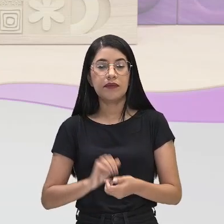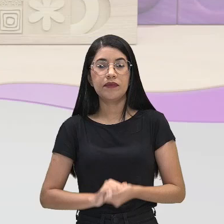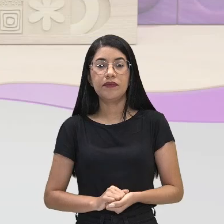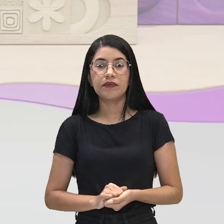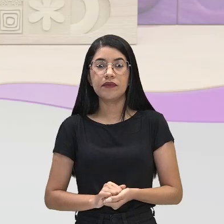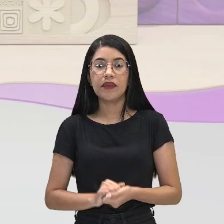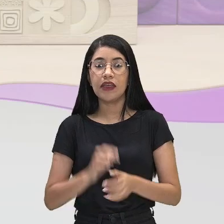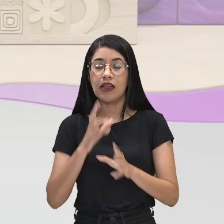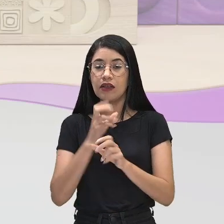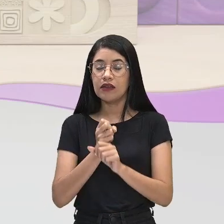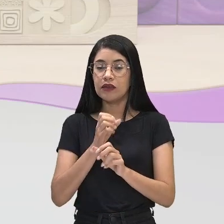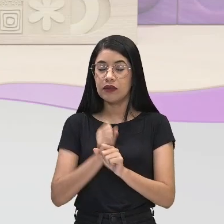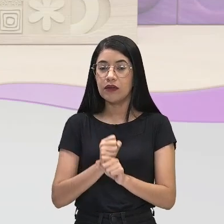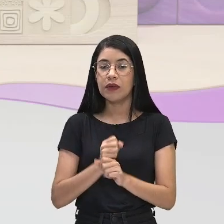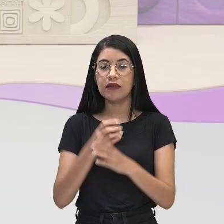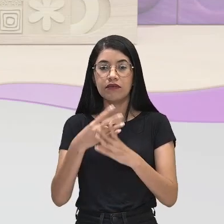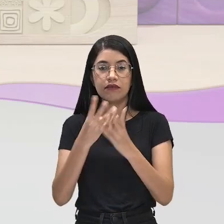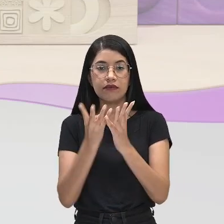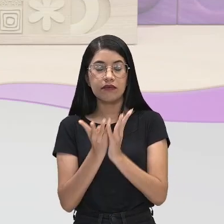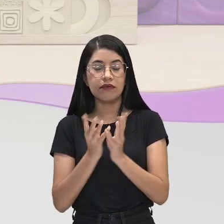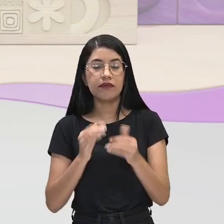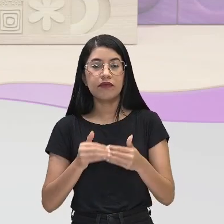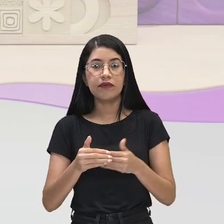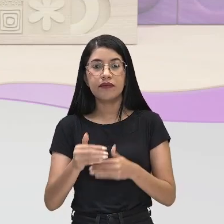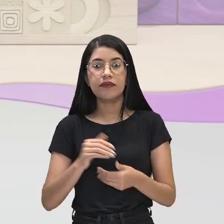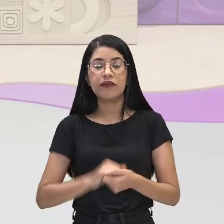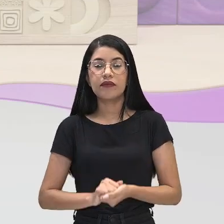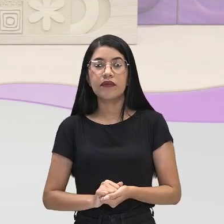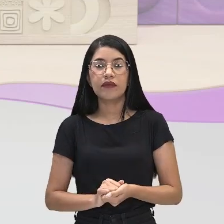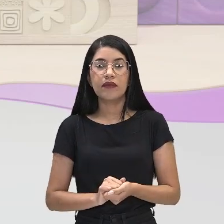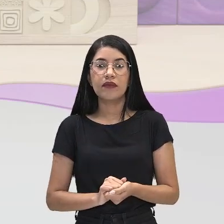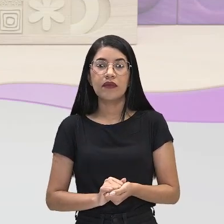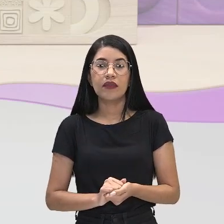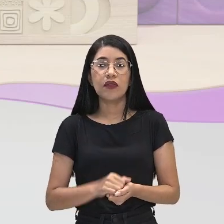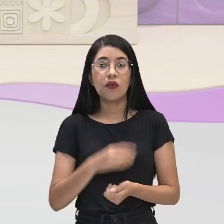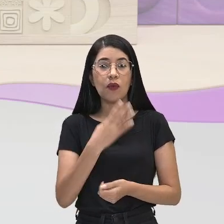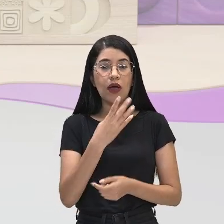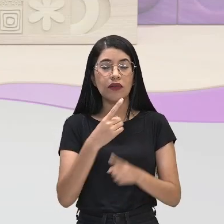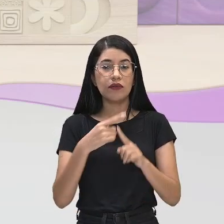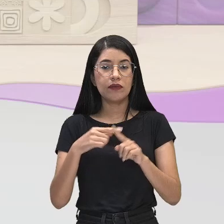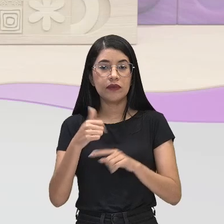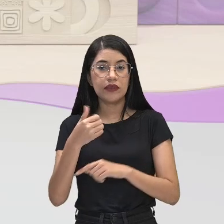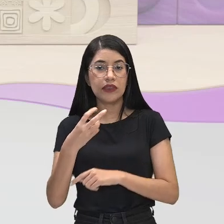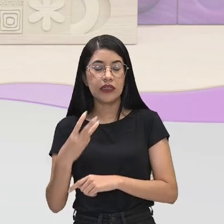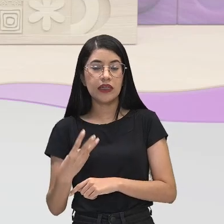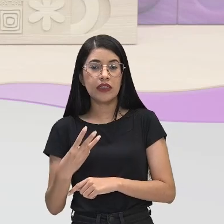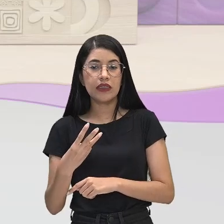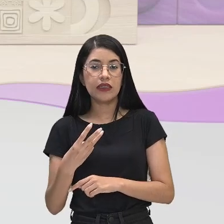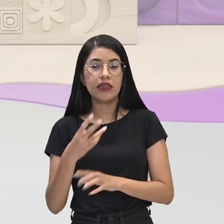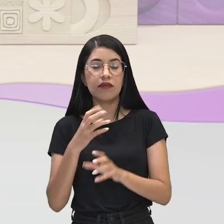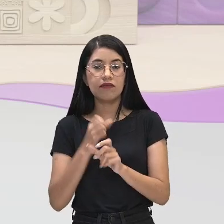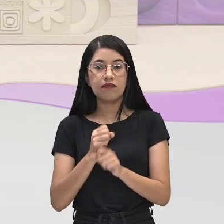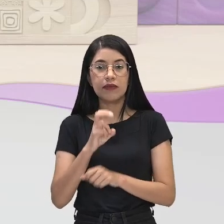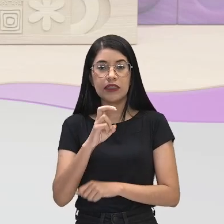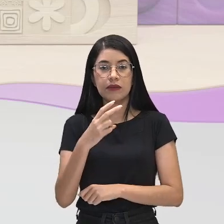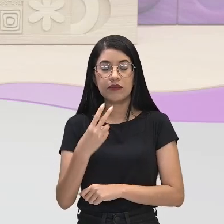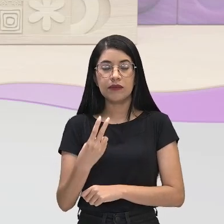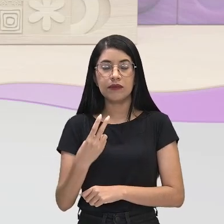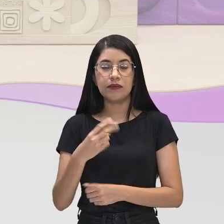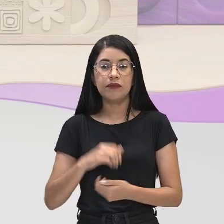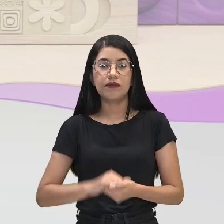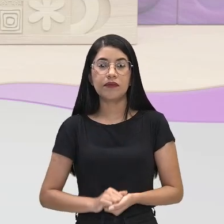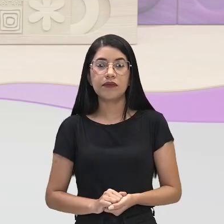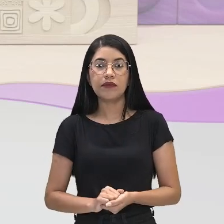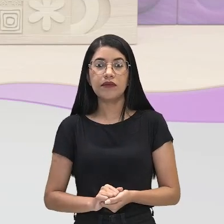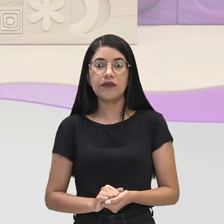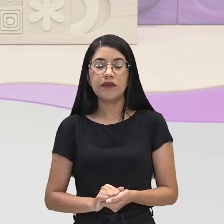amostral, né? Então, continuando, a gente tem aí, ó, espaço amostral vai ser 4 vezes 13, igual a 52 cartas. Então, aqui, olha